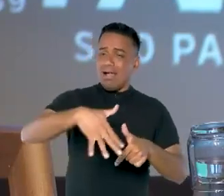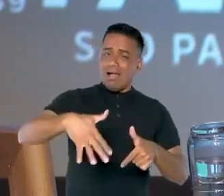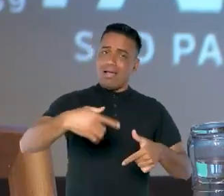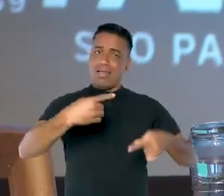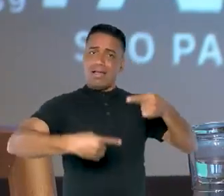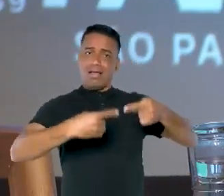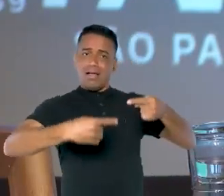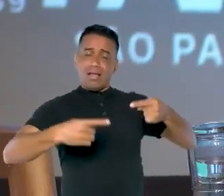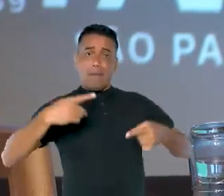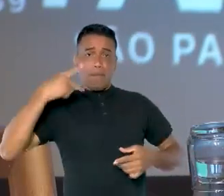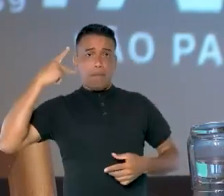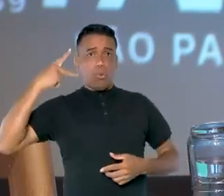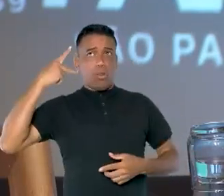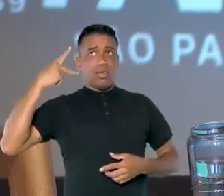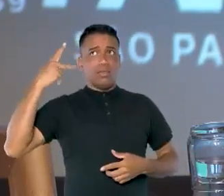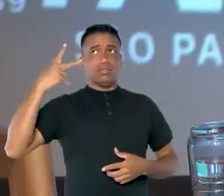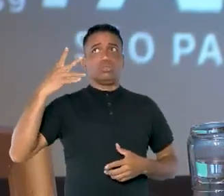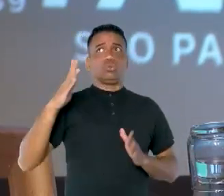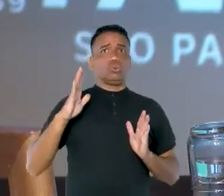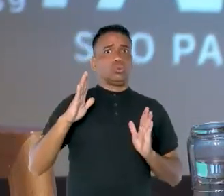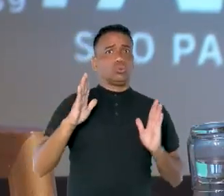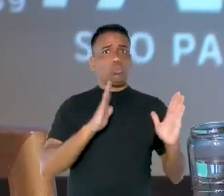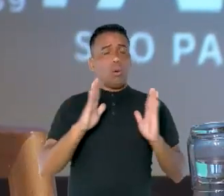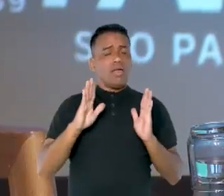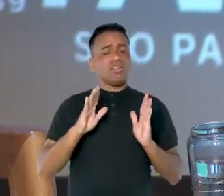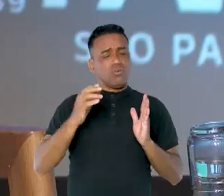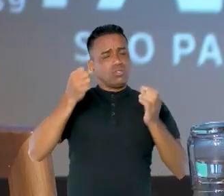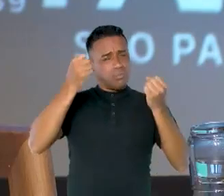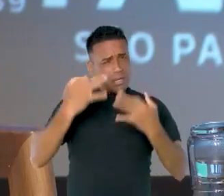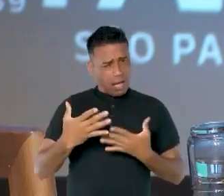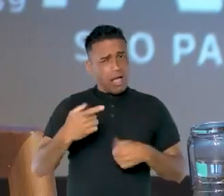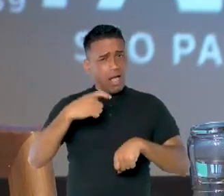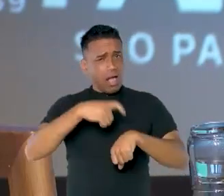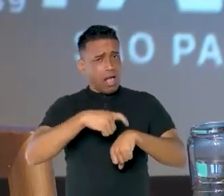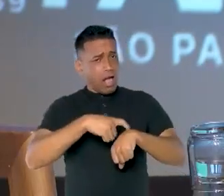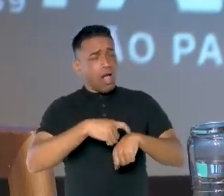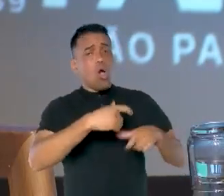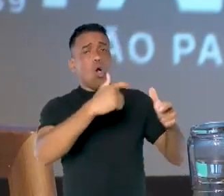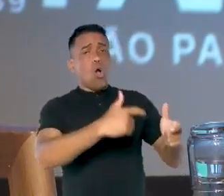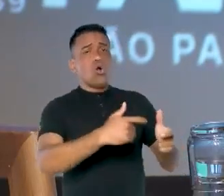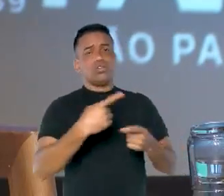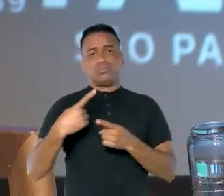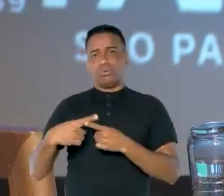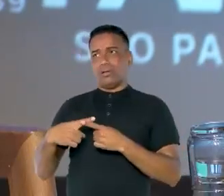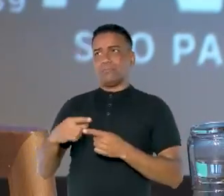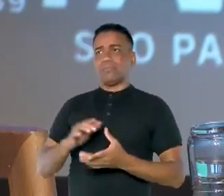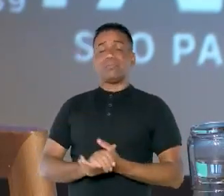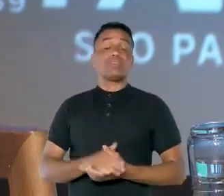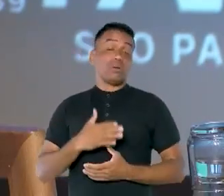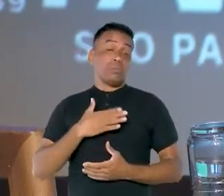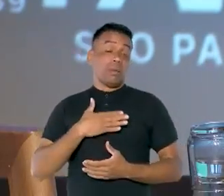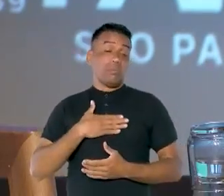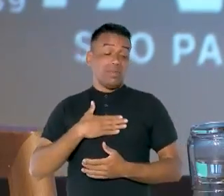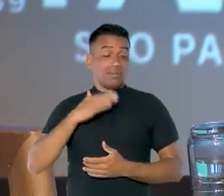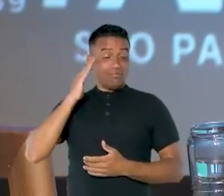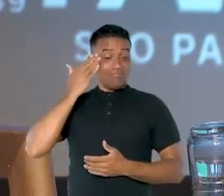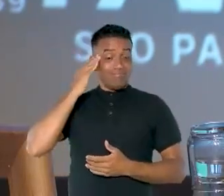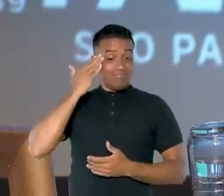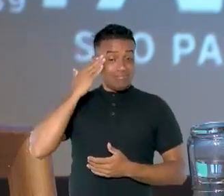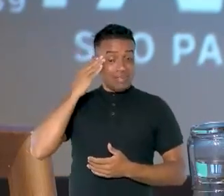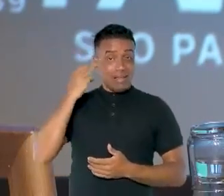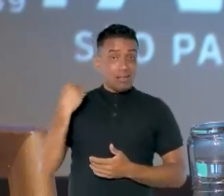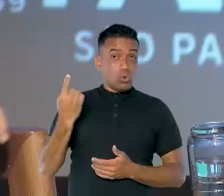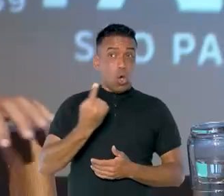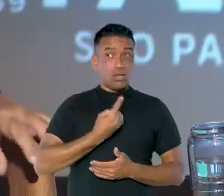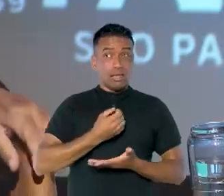político, né? Em determinado momento eu vou dizer onde e por quê, mas é um tema também que, no meu entender, nos